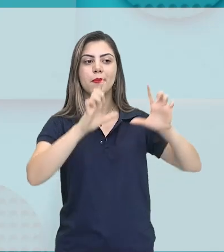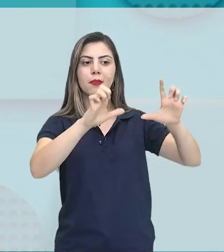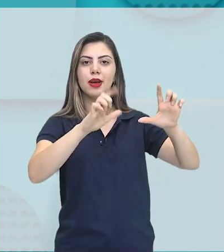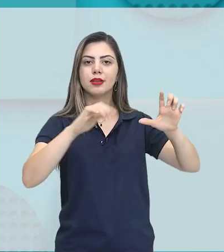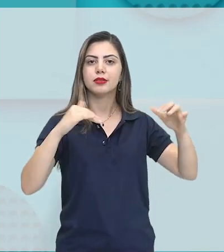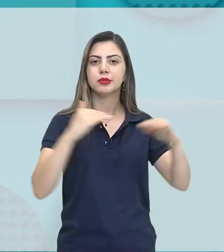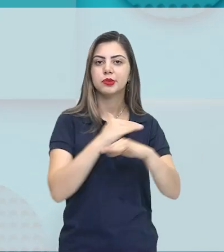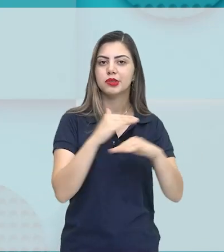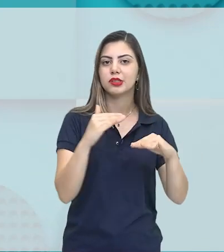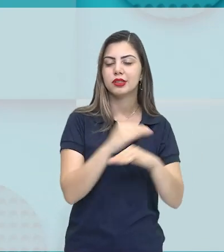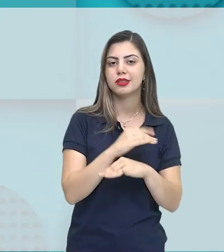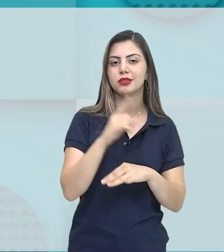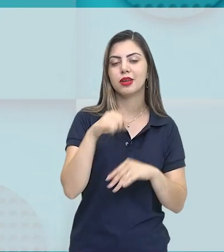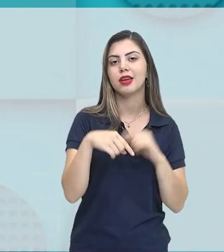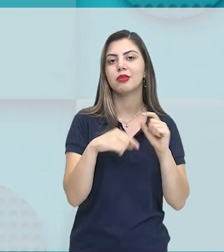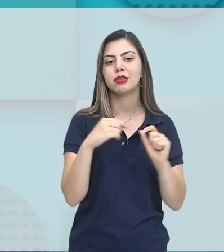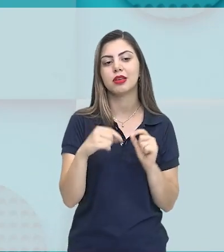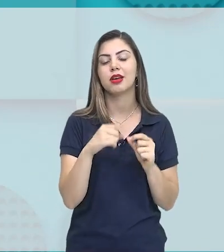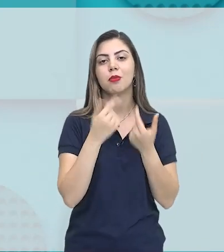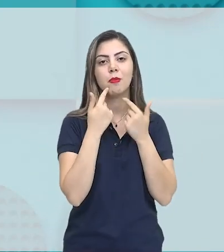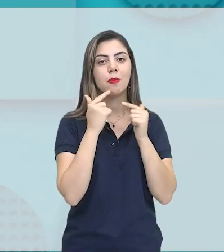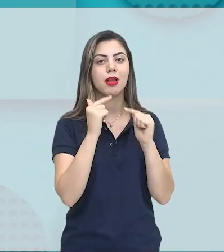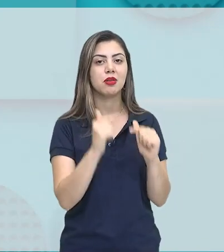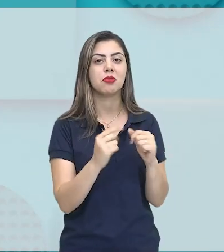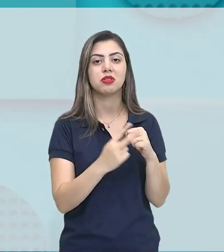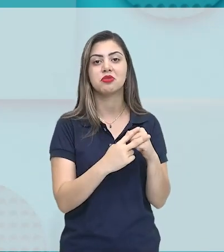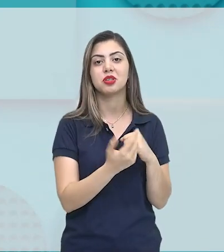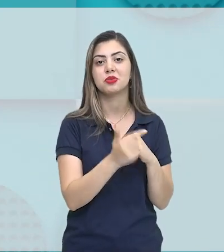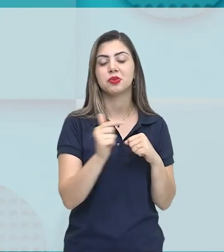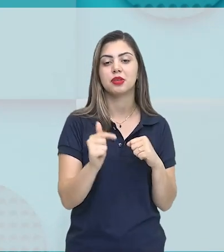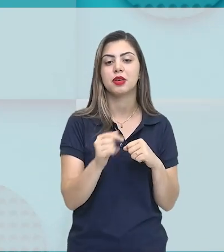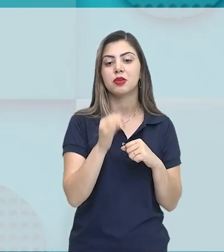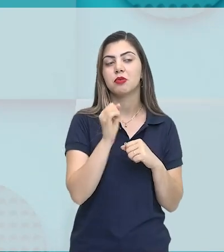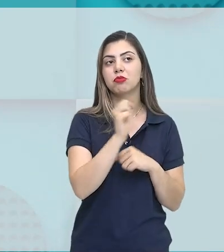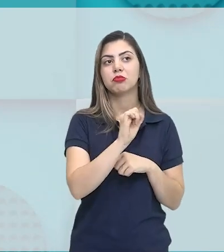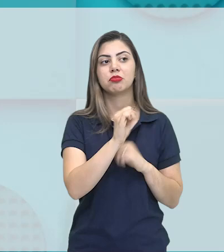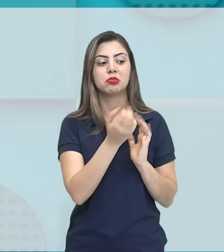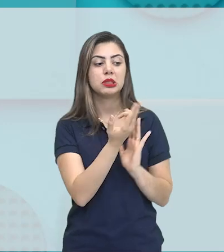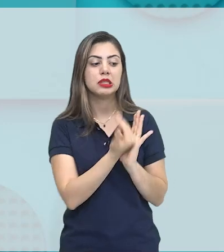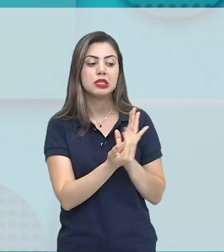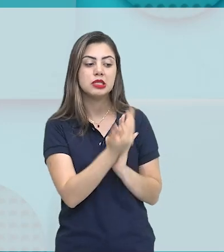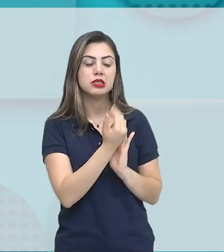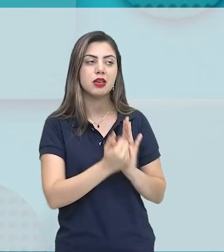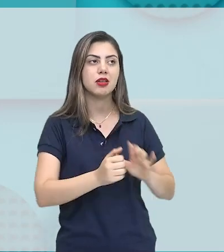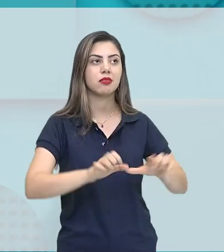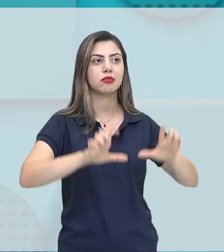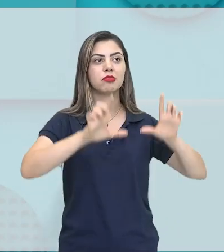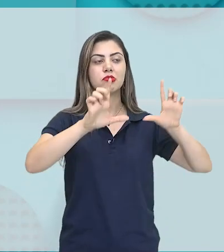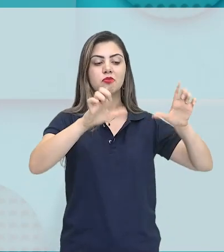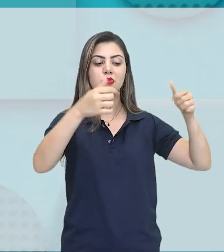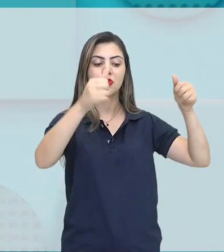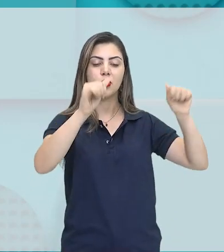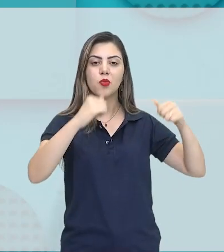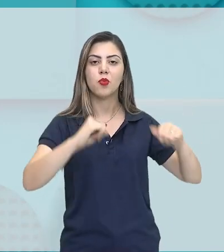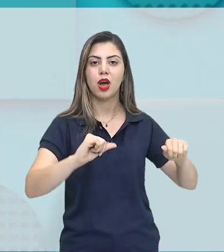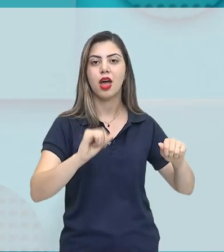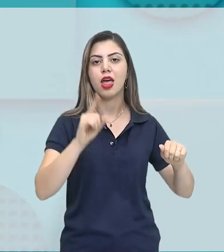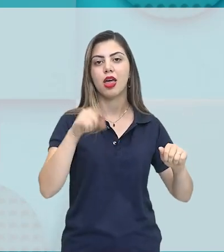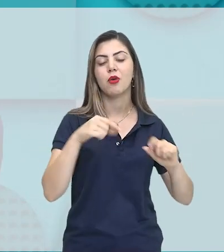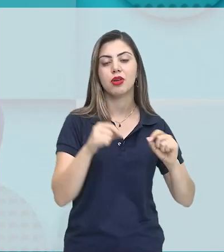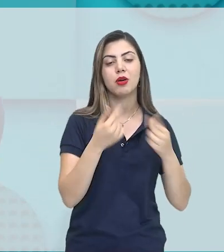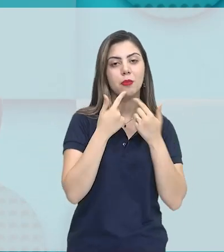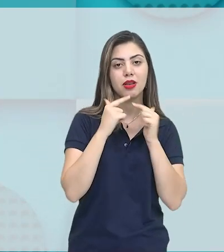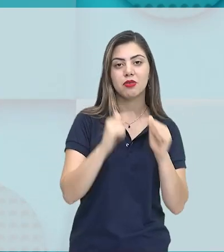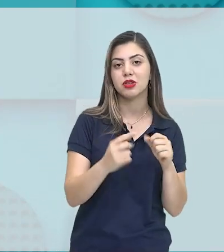não verbal, certo? Um desenho, um quadro, certo? Linguagem não verbal.